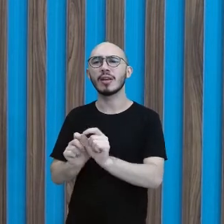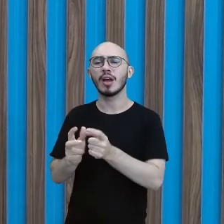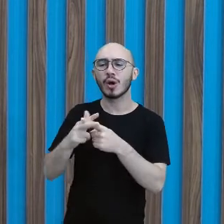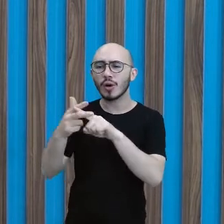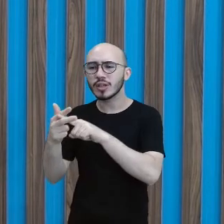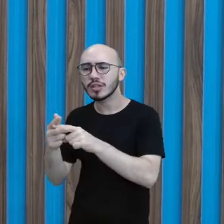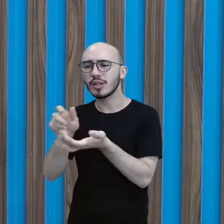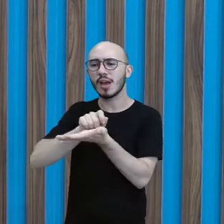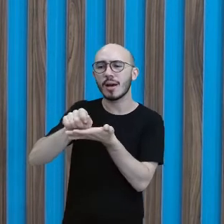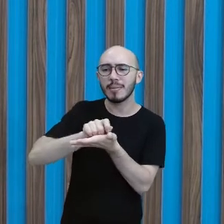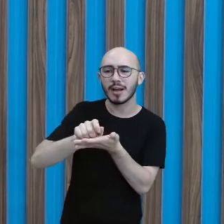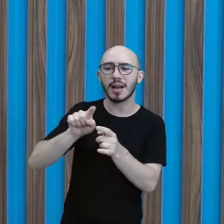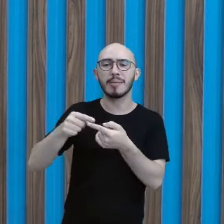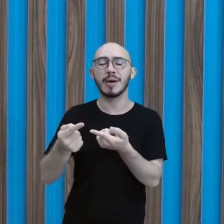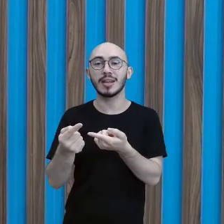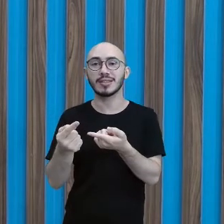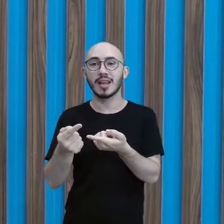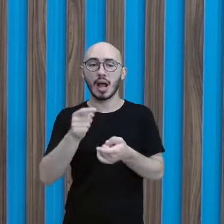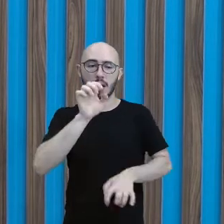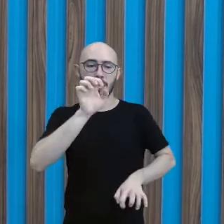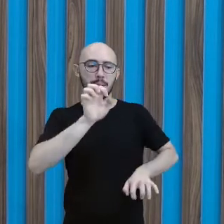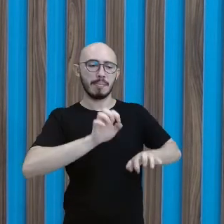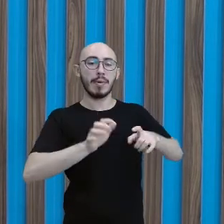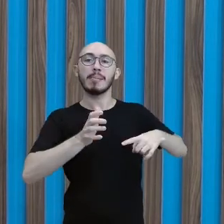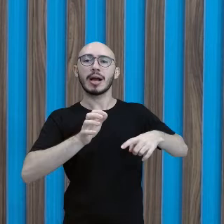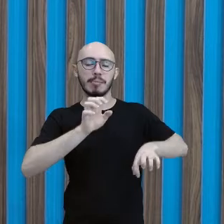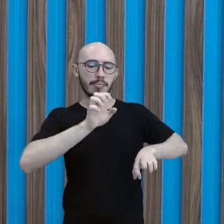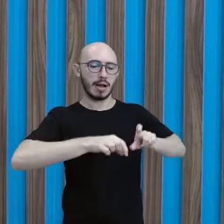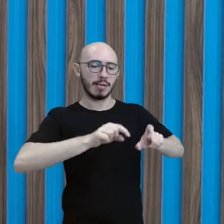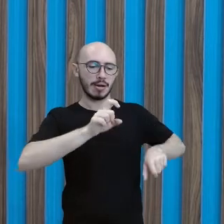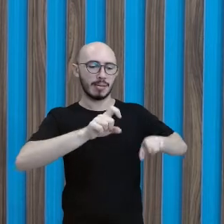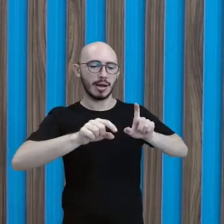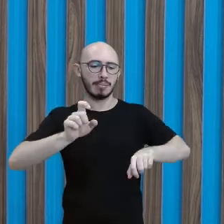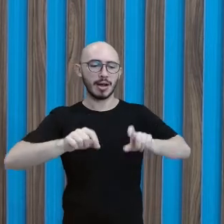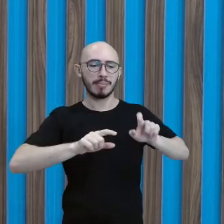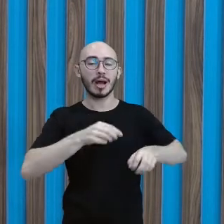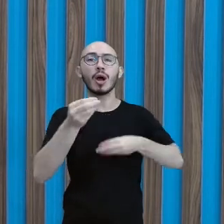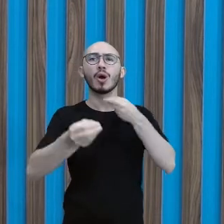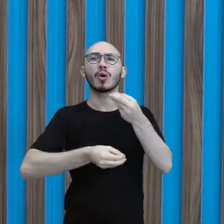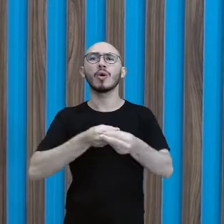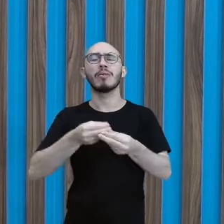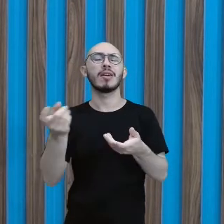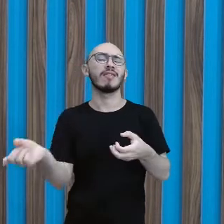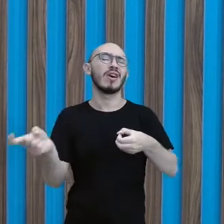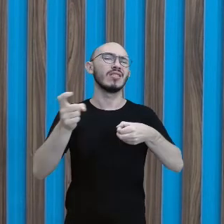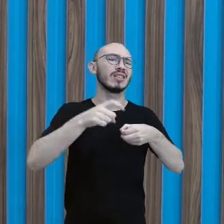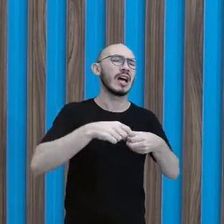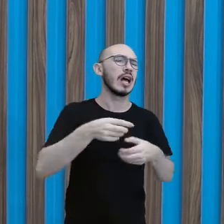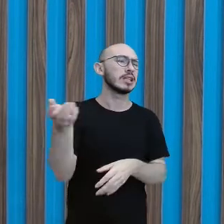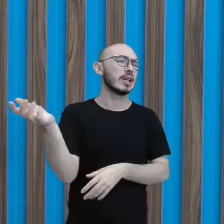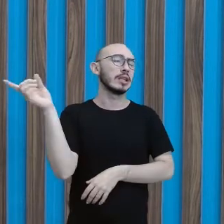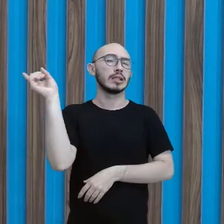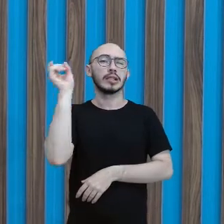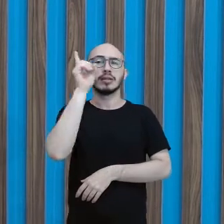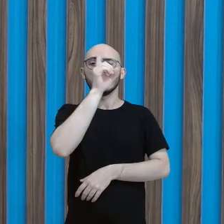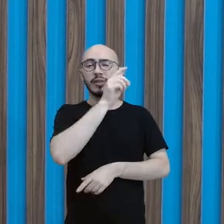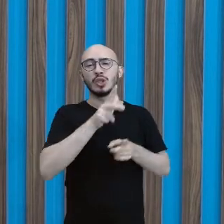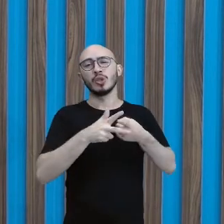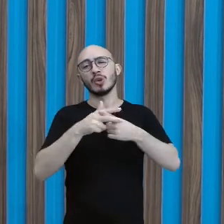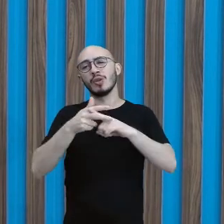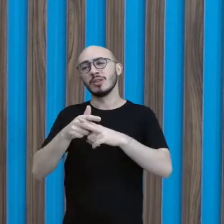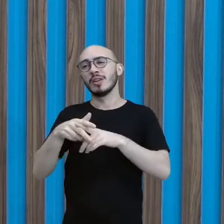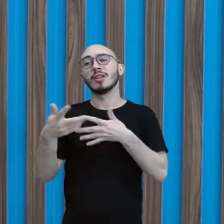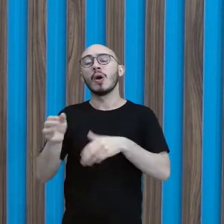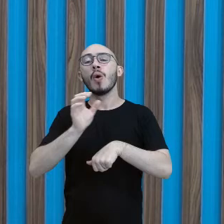máquina de escrever, você tinha que voltar, tinha que usar um corretivo para apagar a palavra, né? E com o passar do tempo, esses cursos,